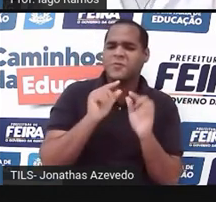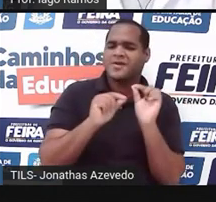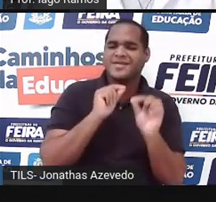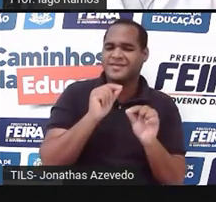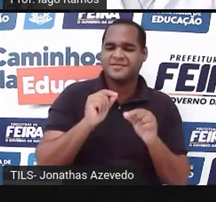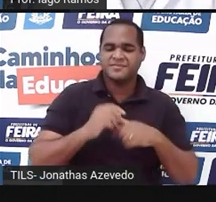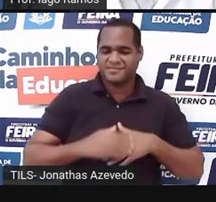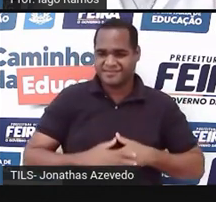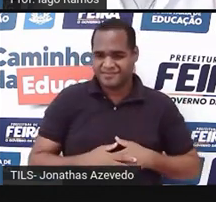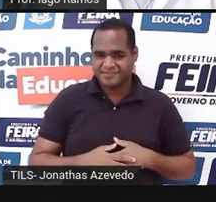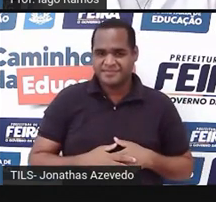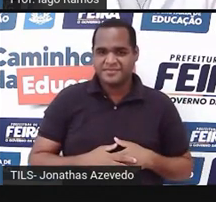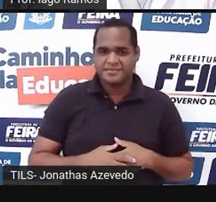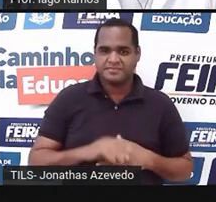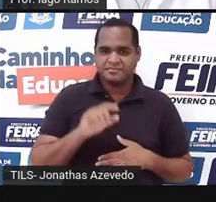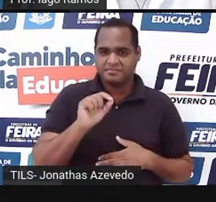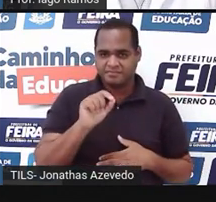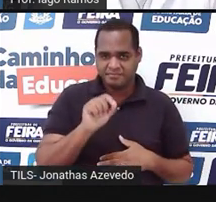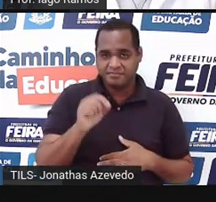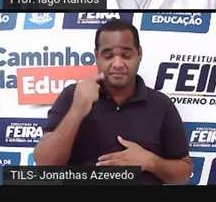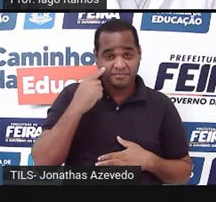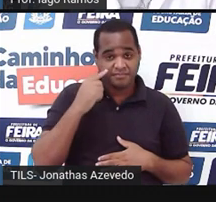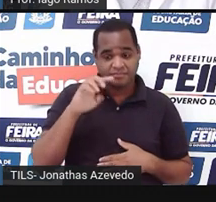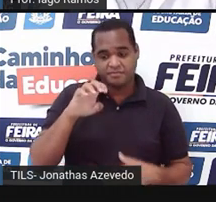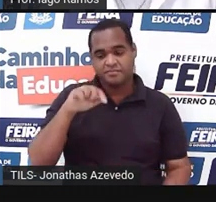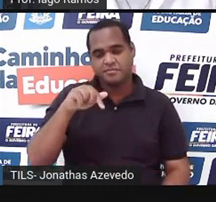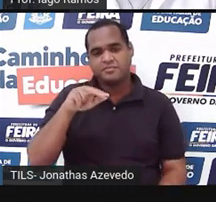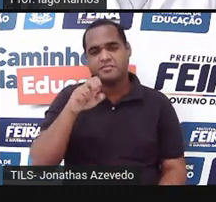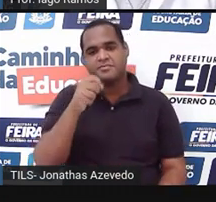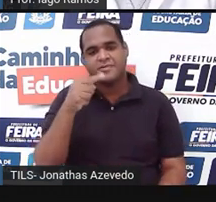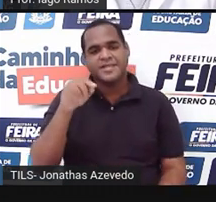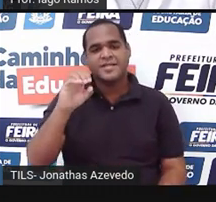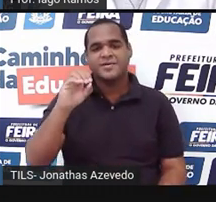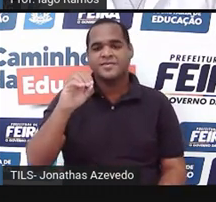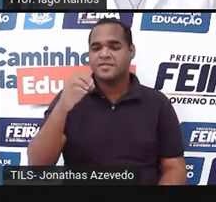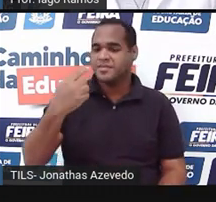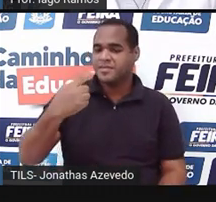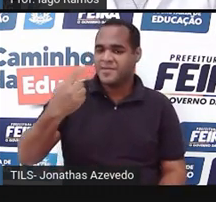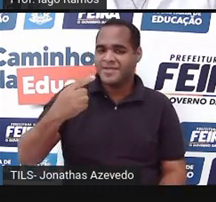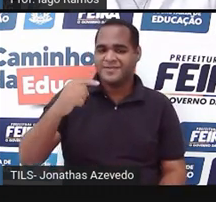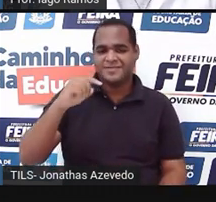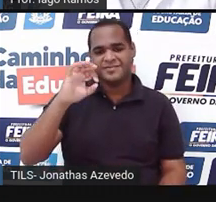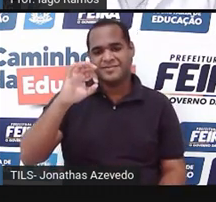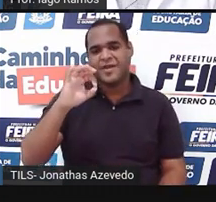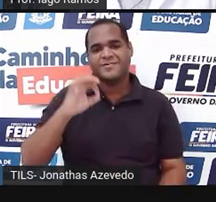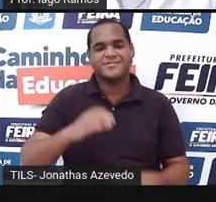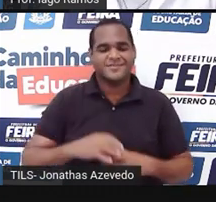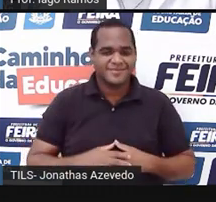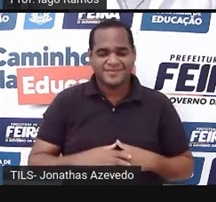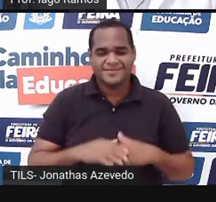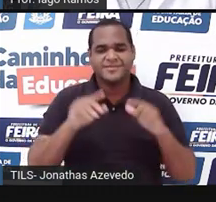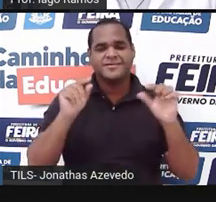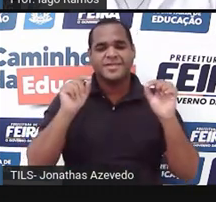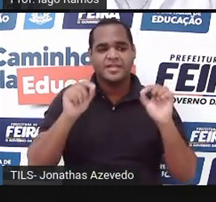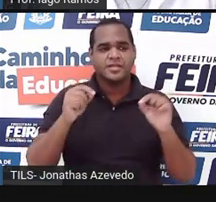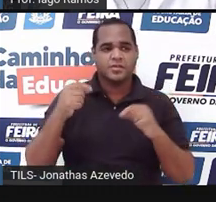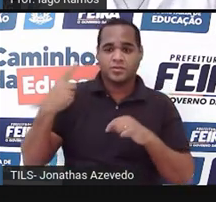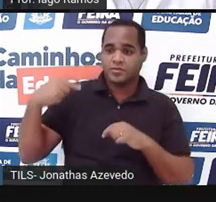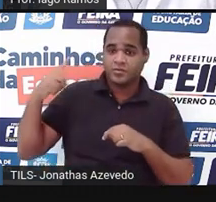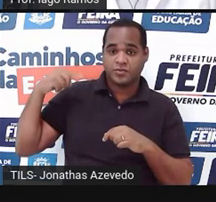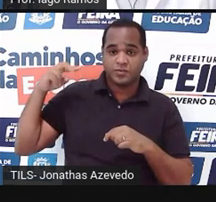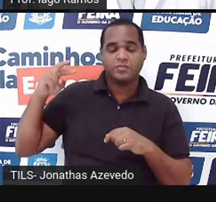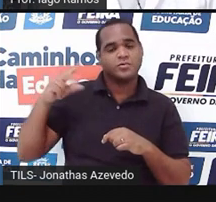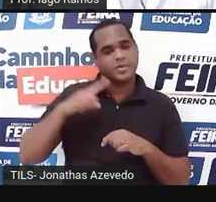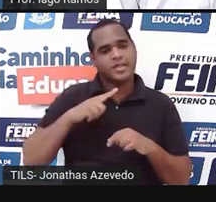tá a equação do primeiro grau e a gente já tem aí umas duas aulas que a gente vem